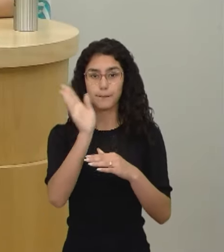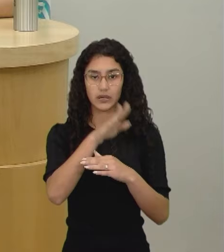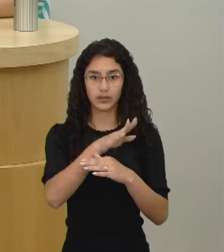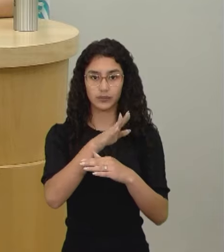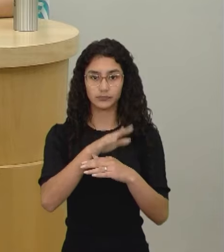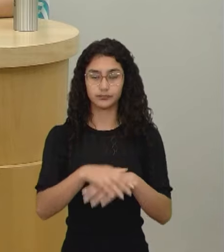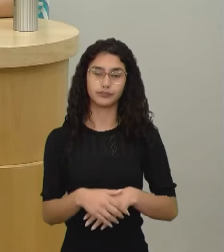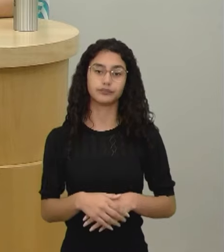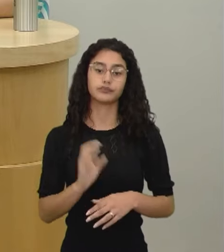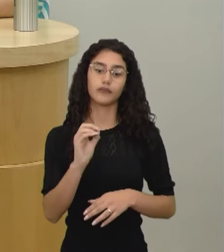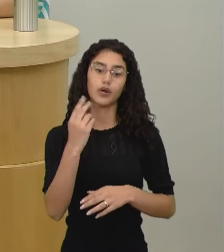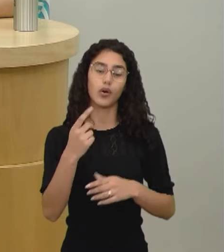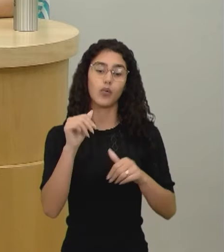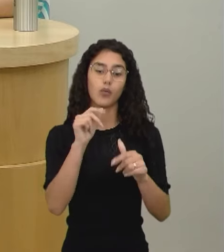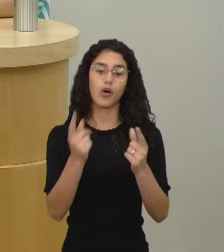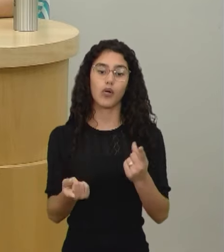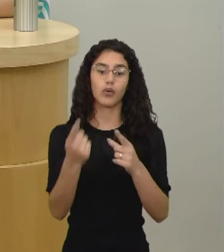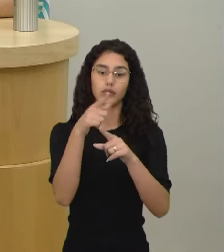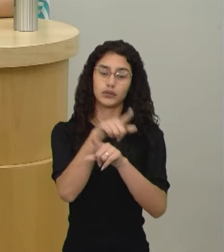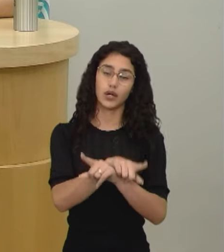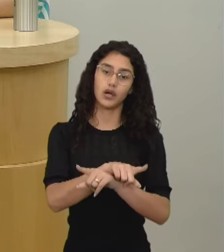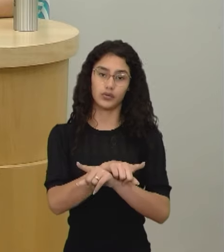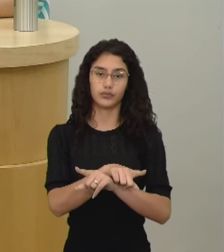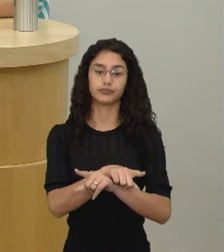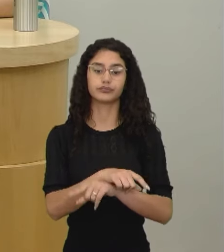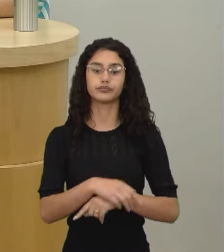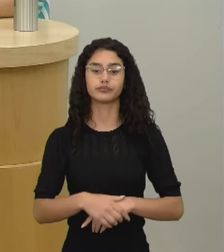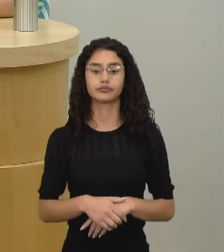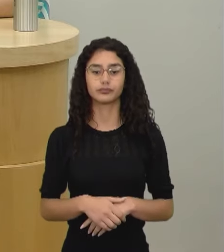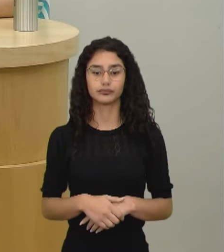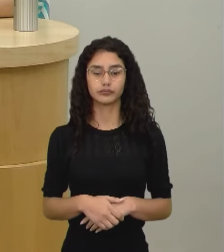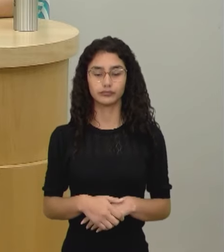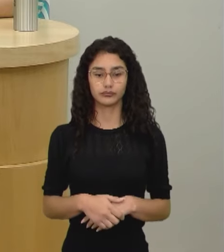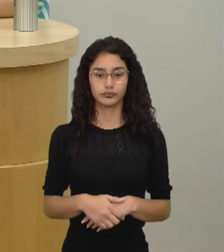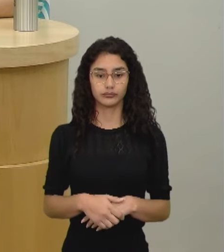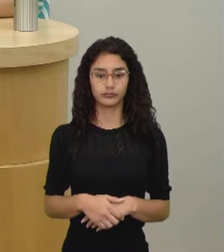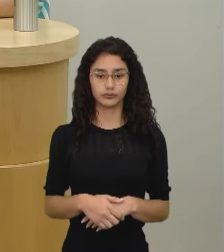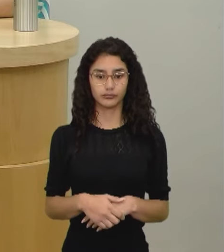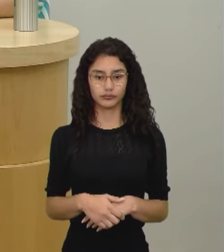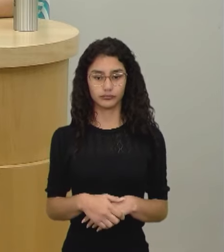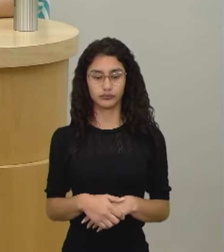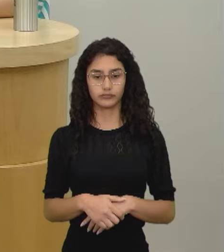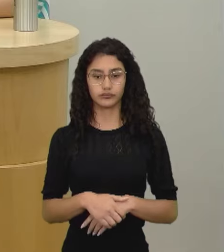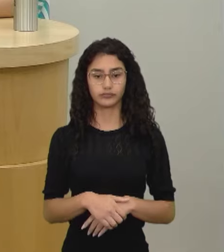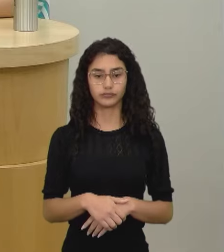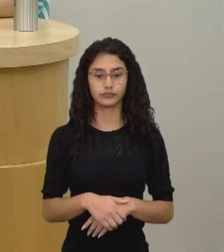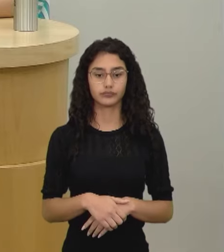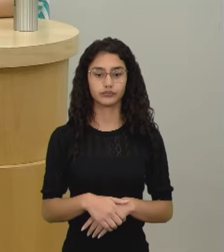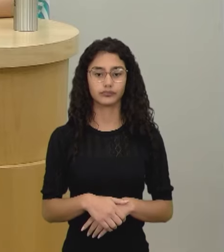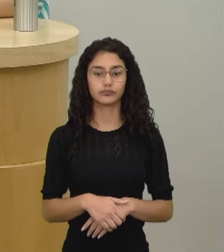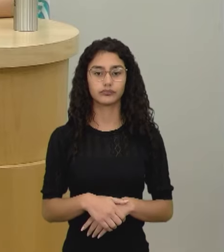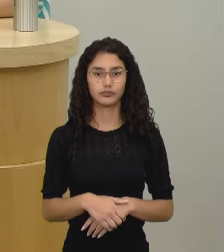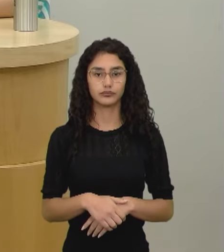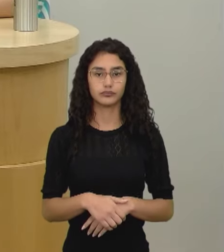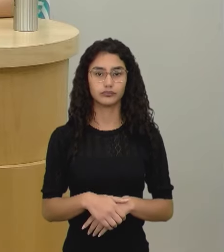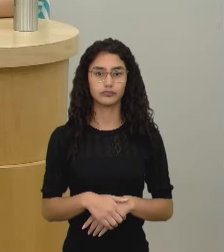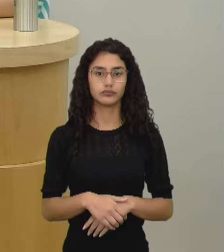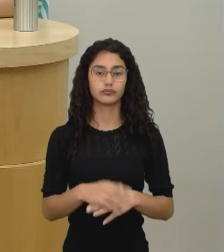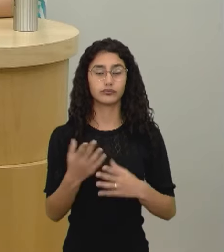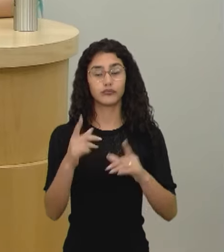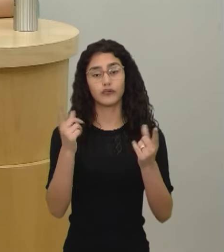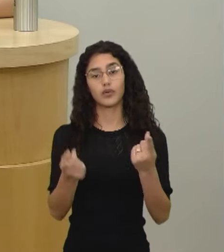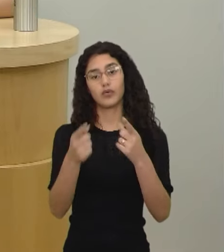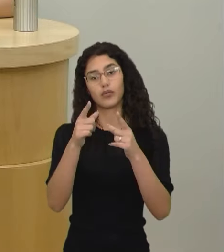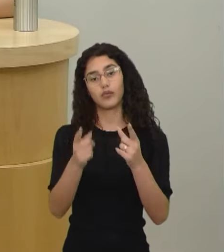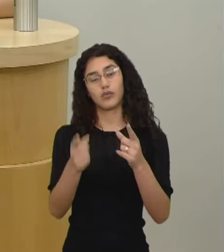lá, né? Ou eu quero que esse objeto ele caia aqui, reto, e que justamente o peso dele faça descer e que ele